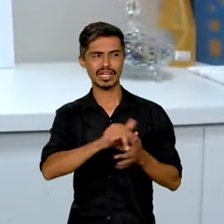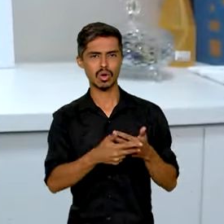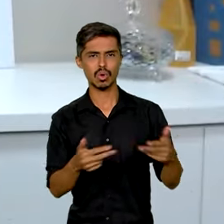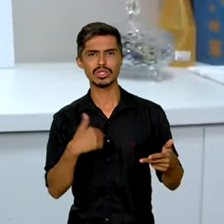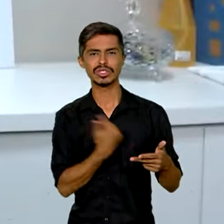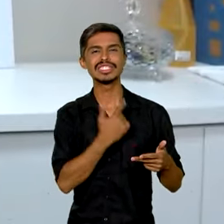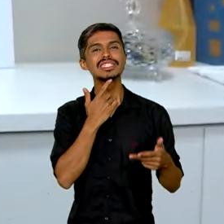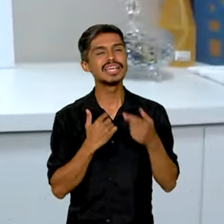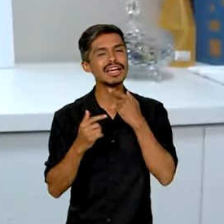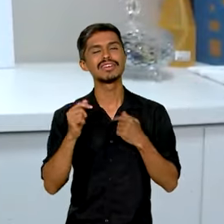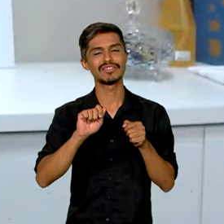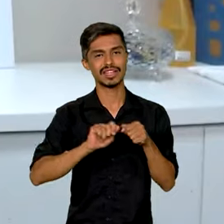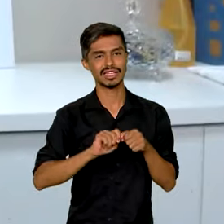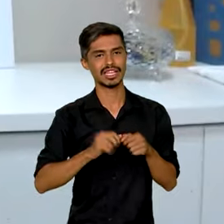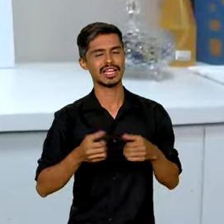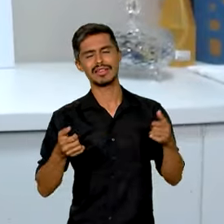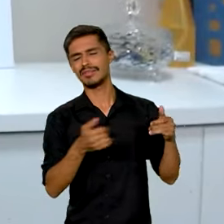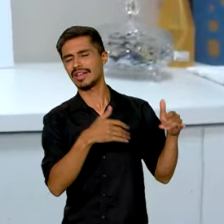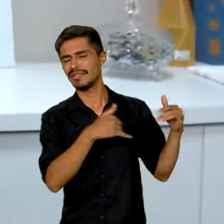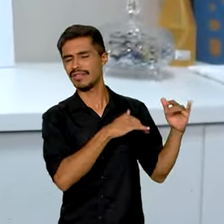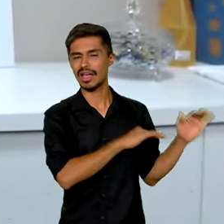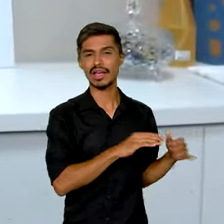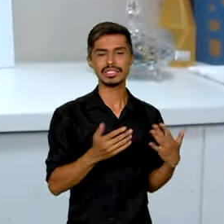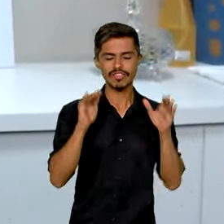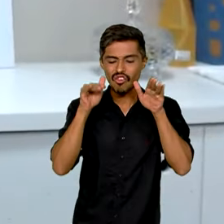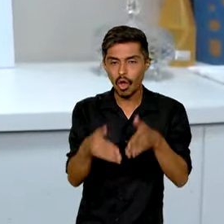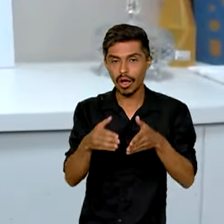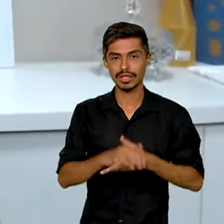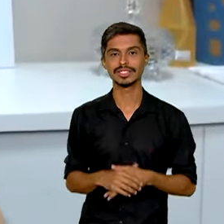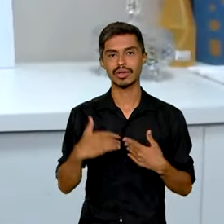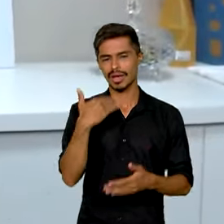vontade de fazer para poder focar nisso. Então a gente tem que acreditar mesmo no que foi feito.